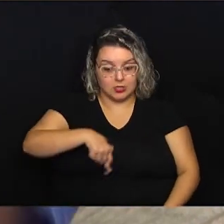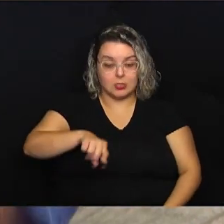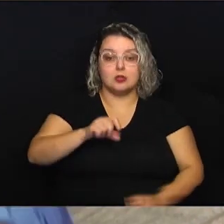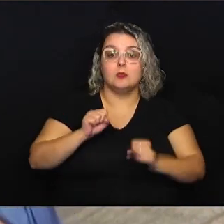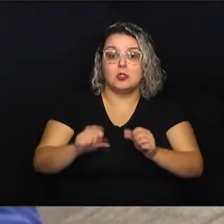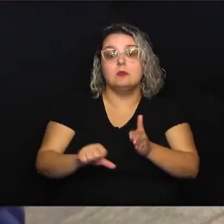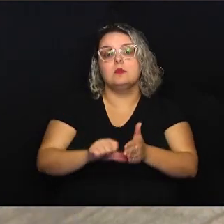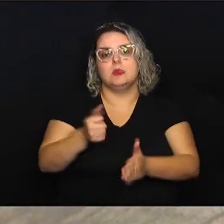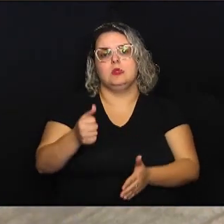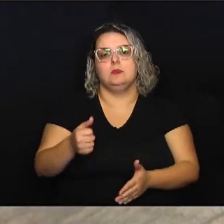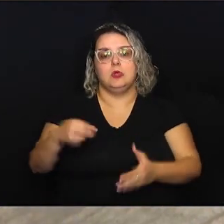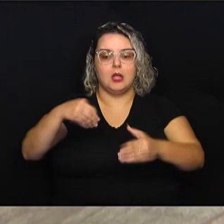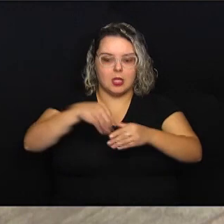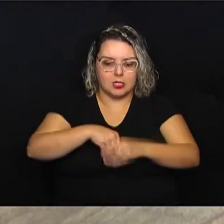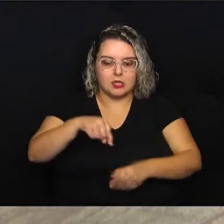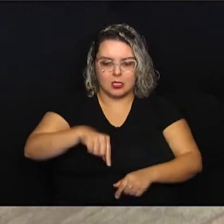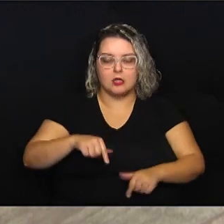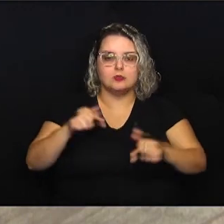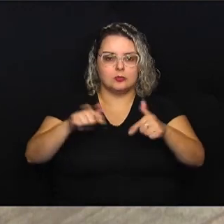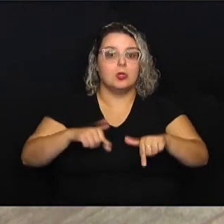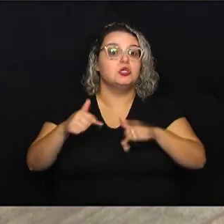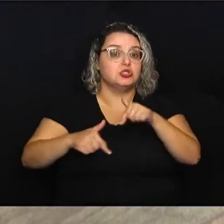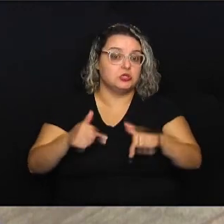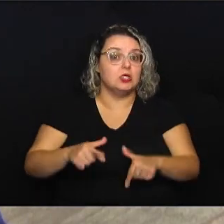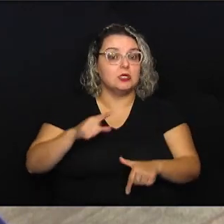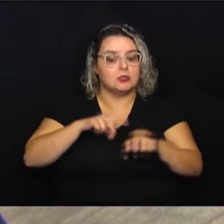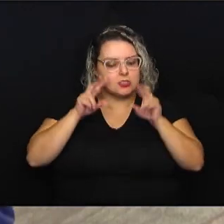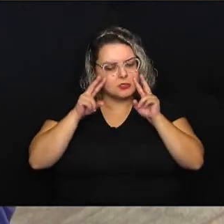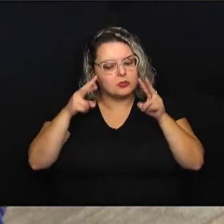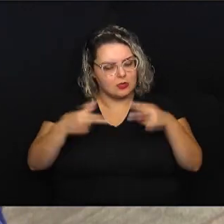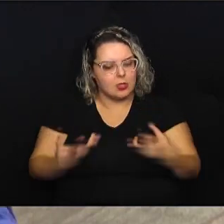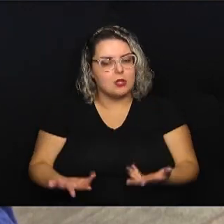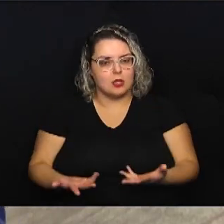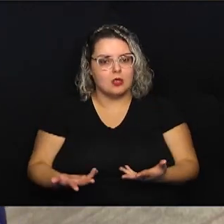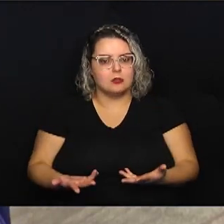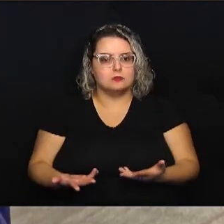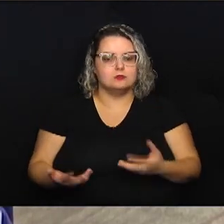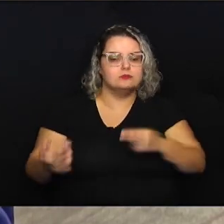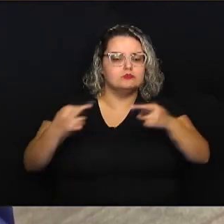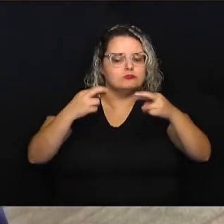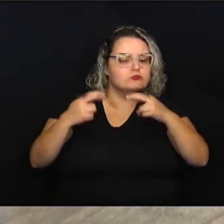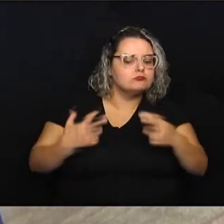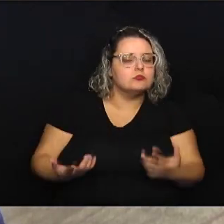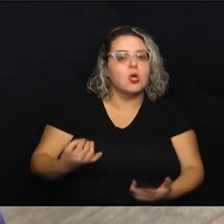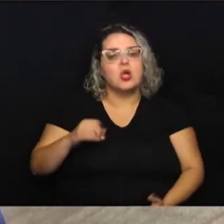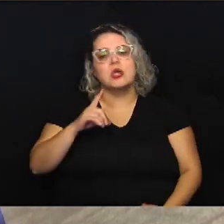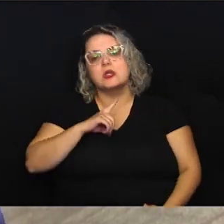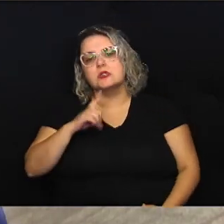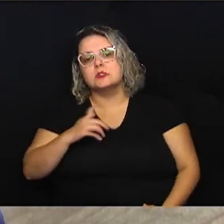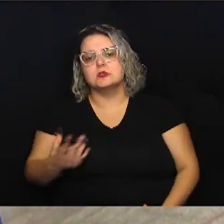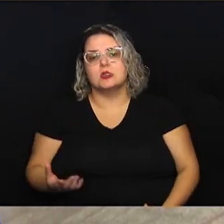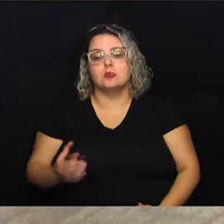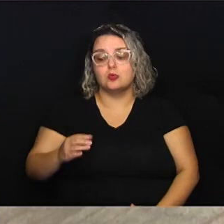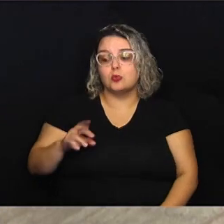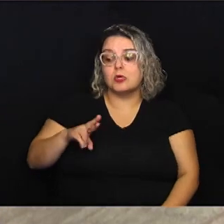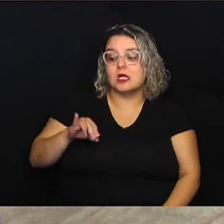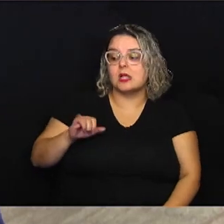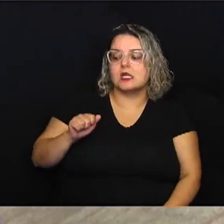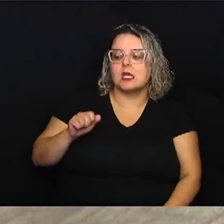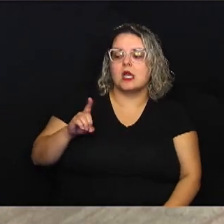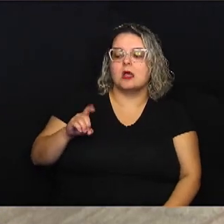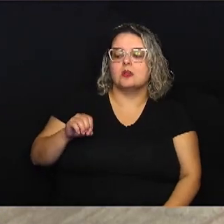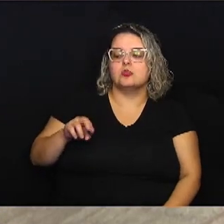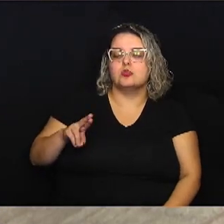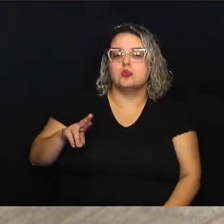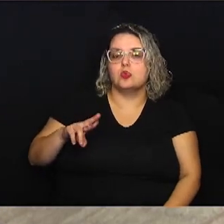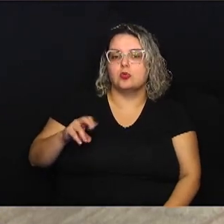primeiro, aqui no nosso ambiente de trabalho, ter esse olhar de verificar se não há algum criadouro. E a partir daqui,